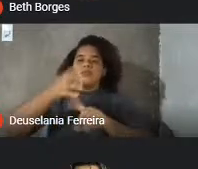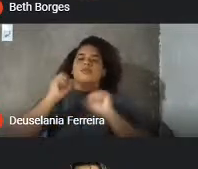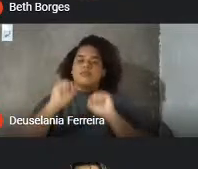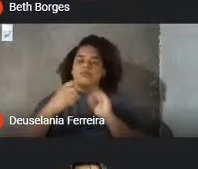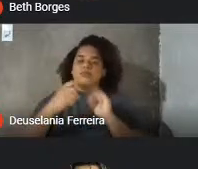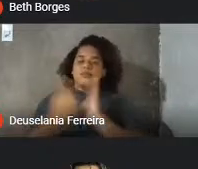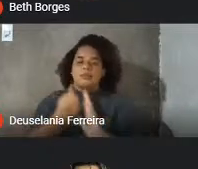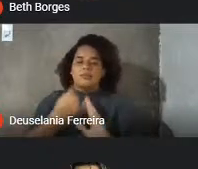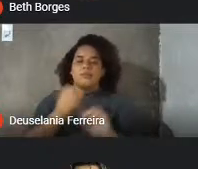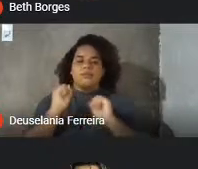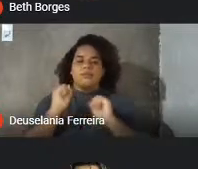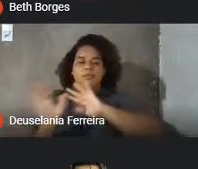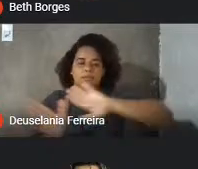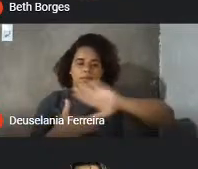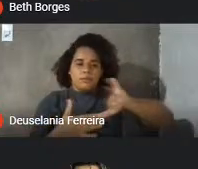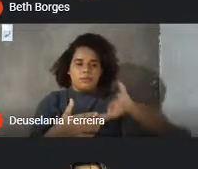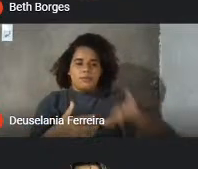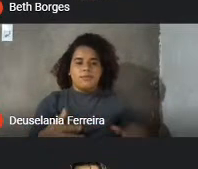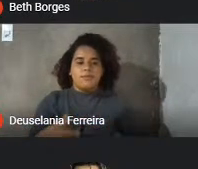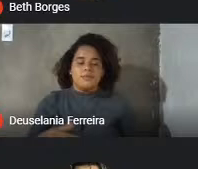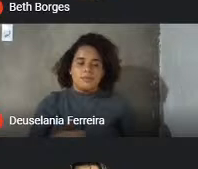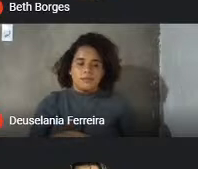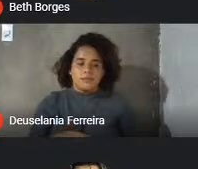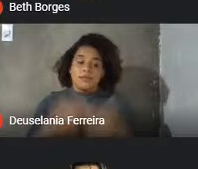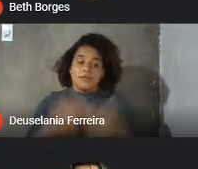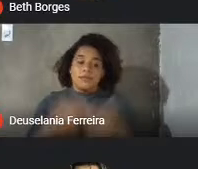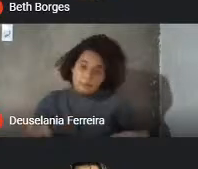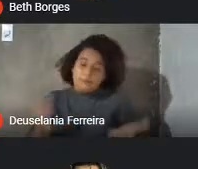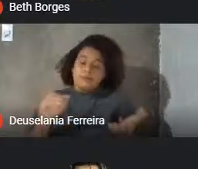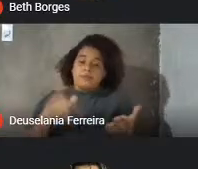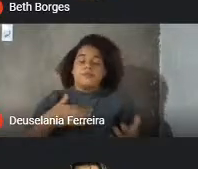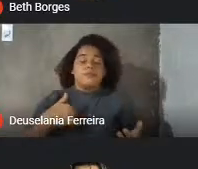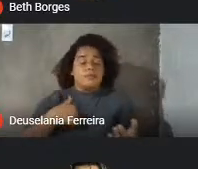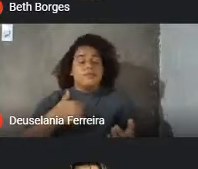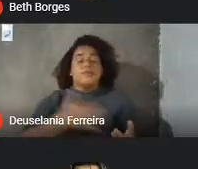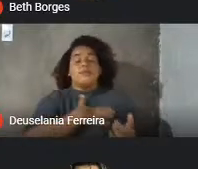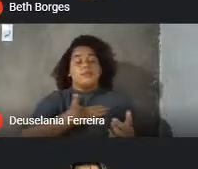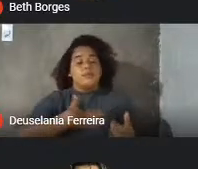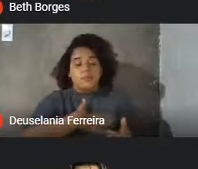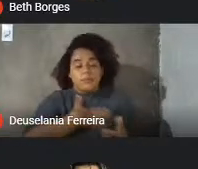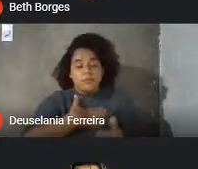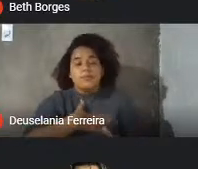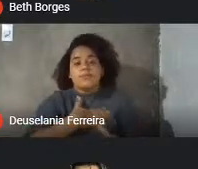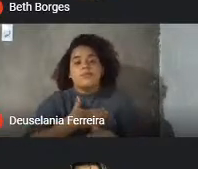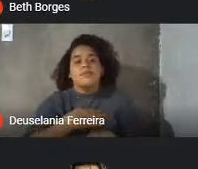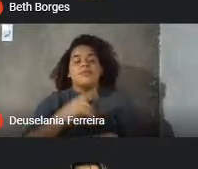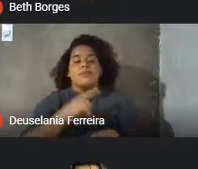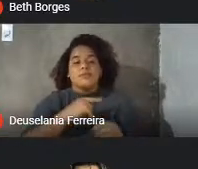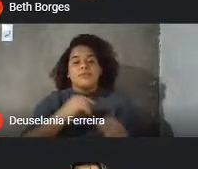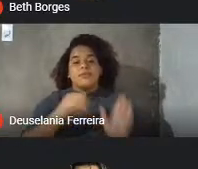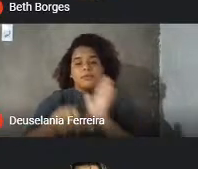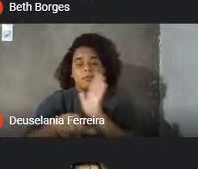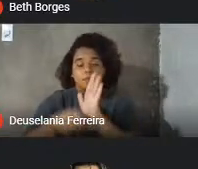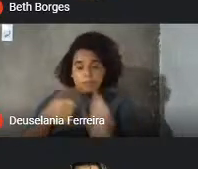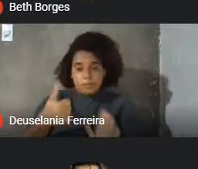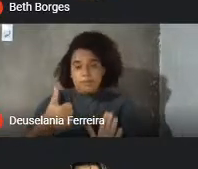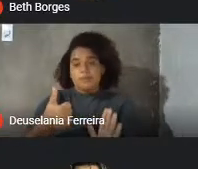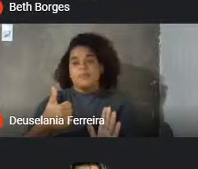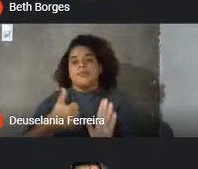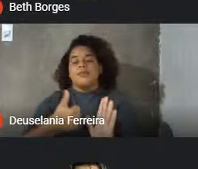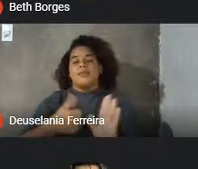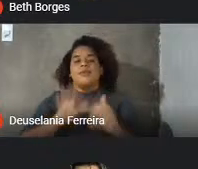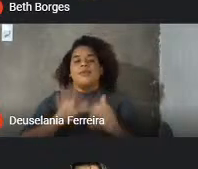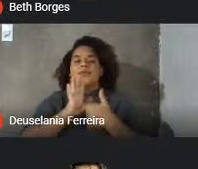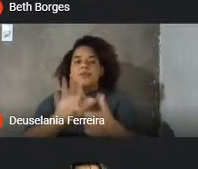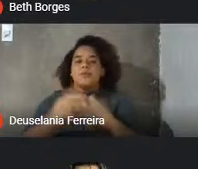passar, Rafael. É isso, é um grande prazer estar trazendo de primeira mão meu protocolo aqui para vocês.